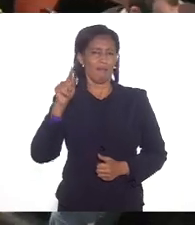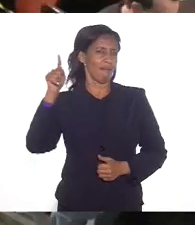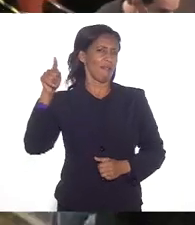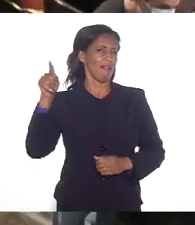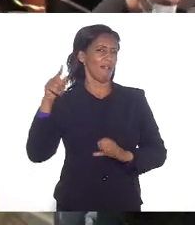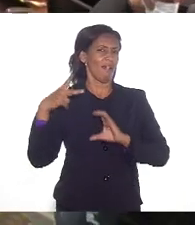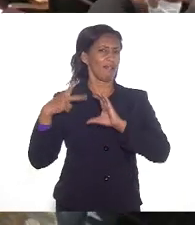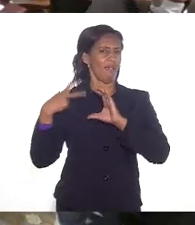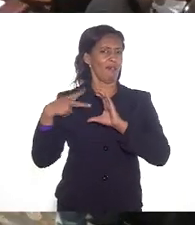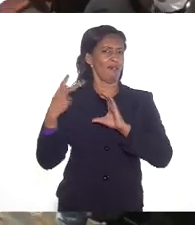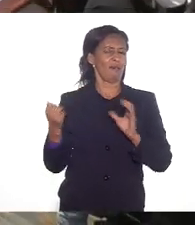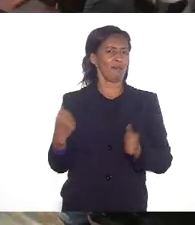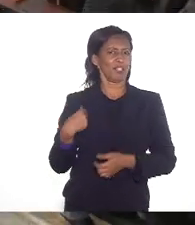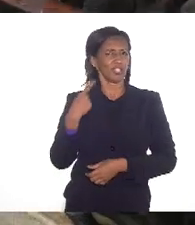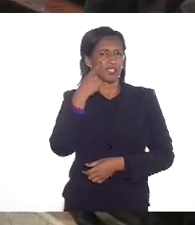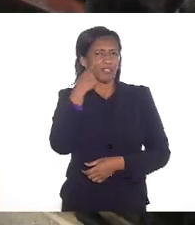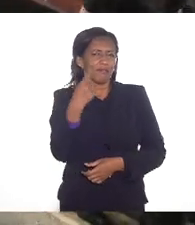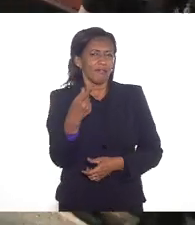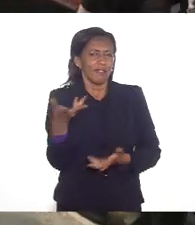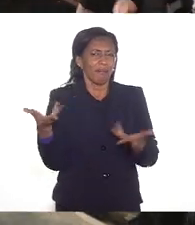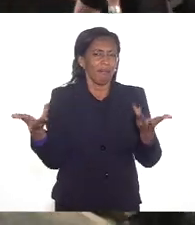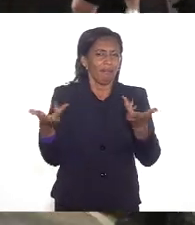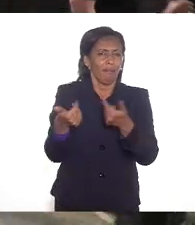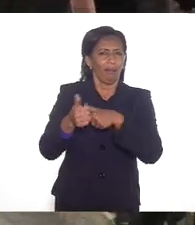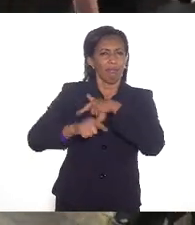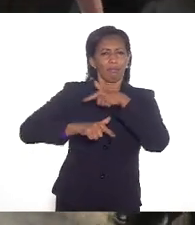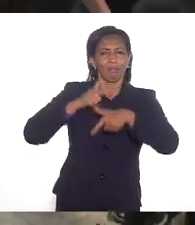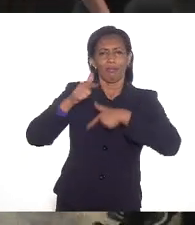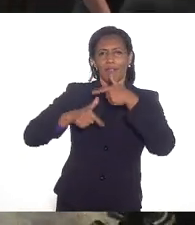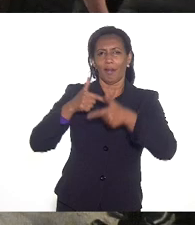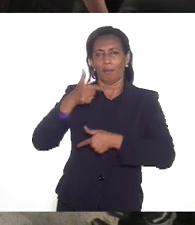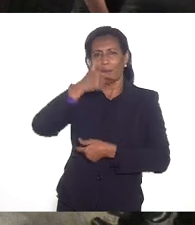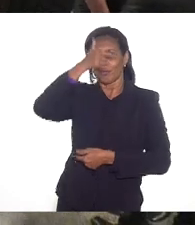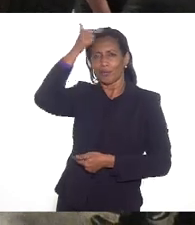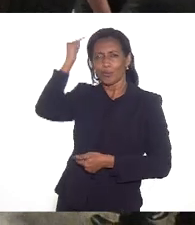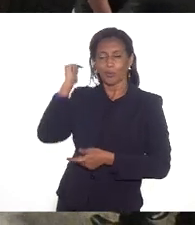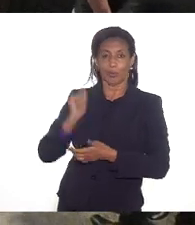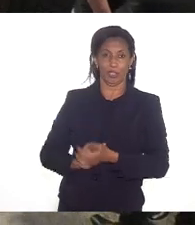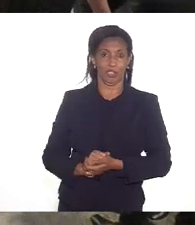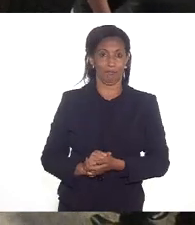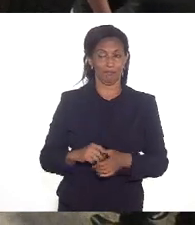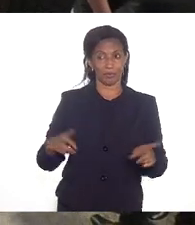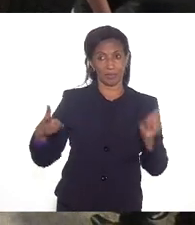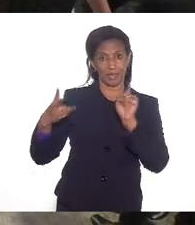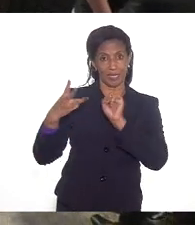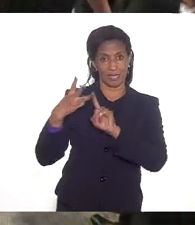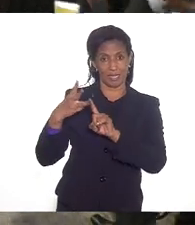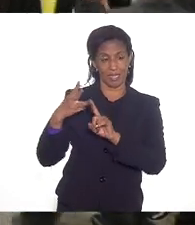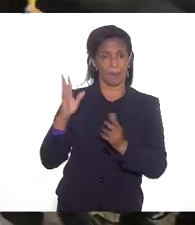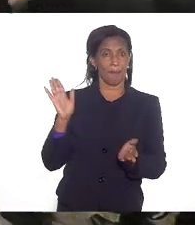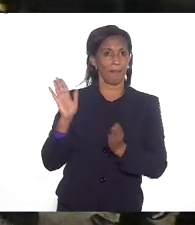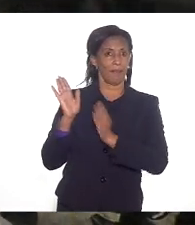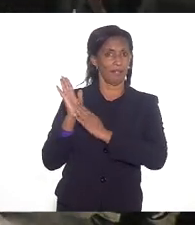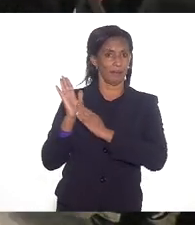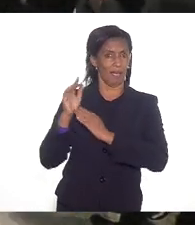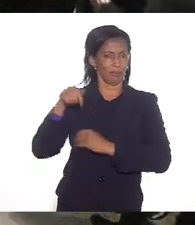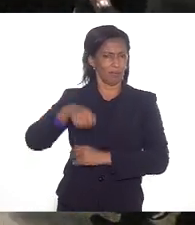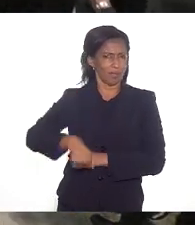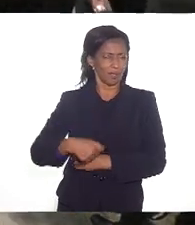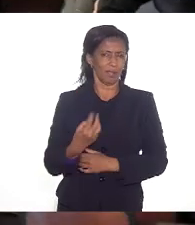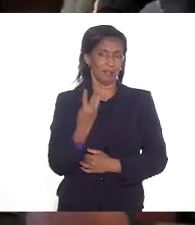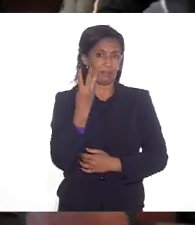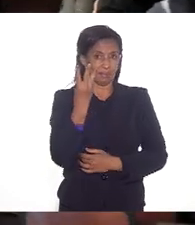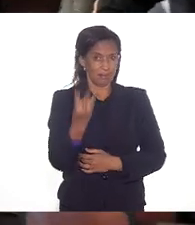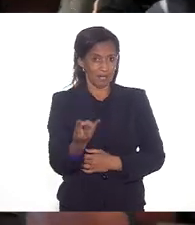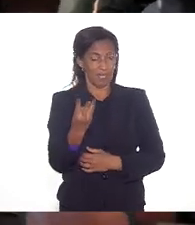Câmara a gente já acompanhava o belíssimo trabalho Deputado Luiz Paulo eu tô no meu terceiro mandato de Deputado aqui nessa casa e dos